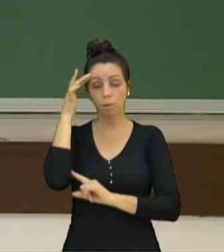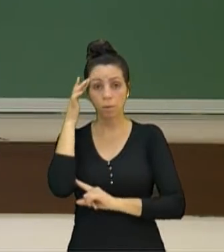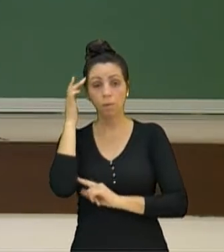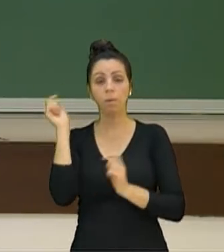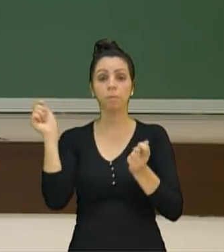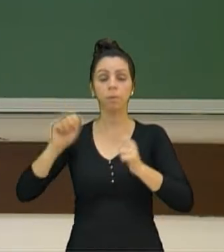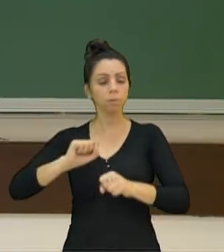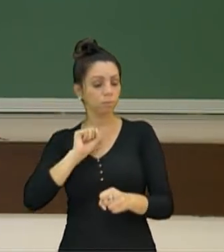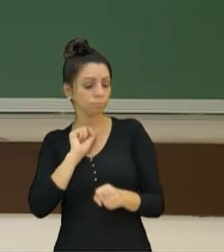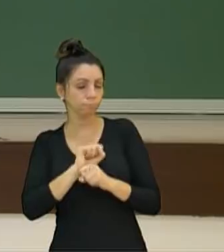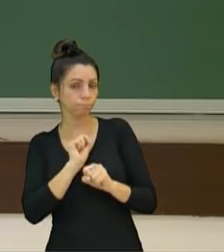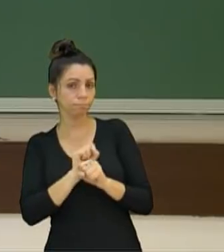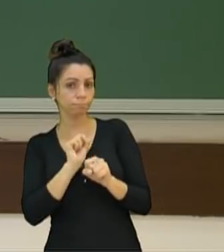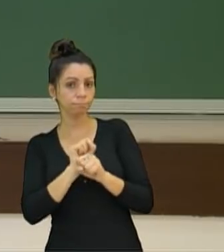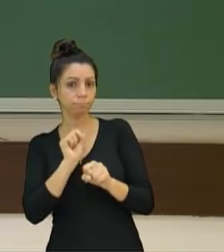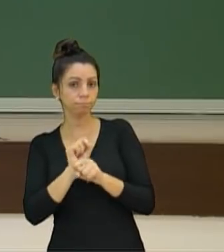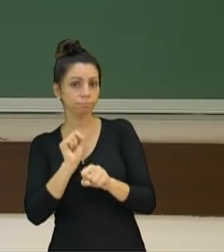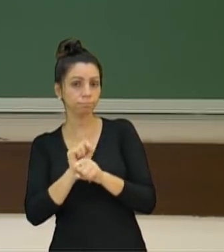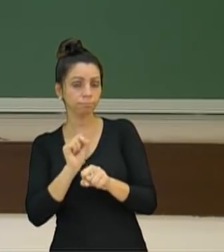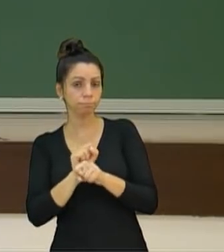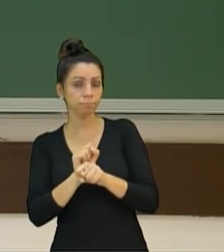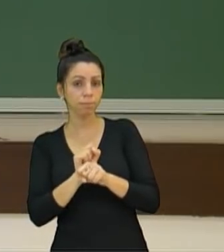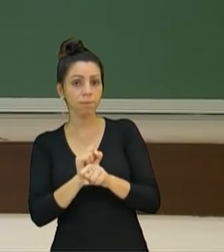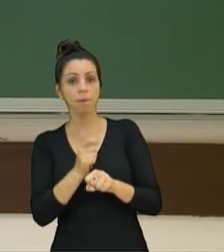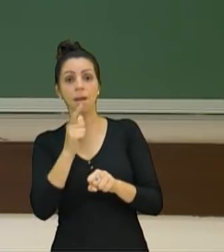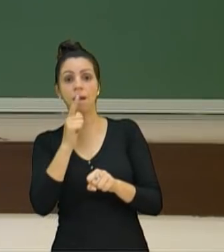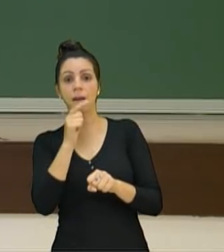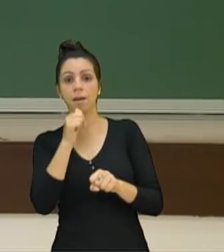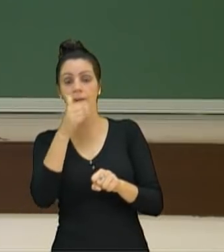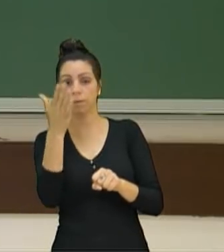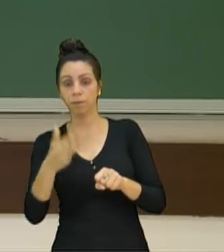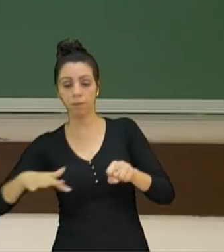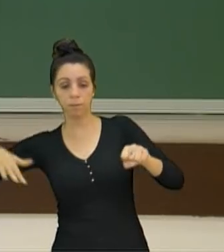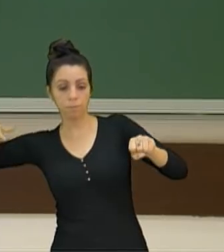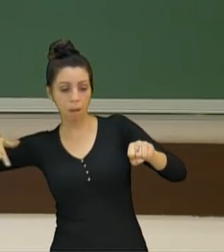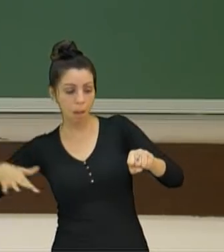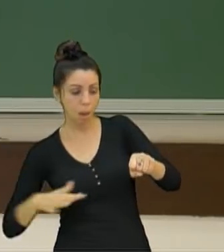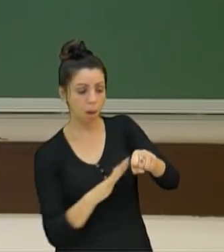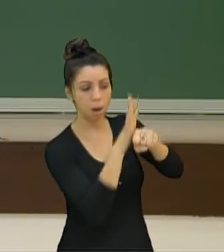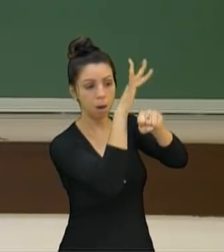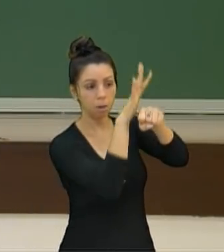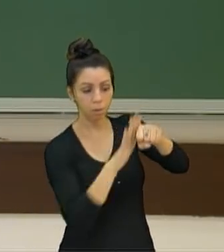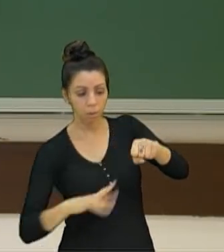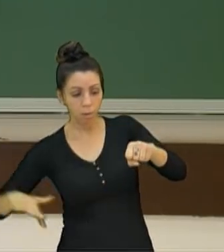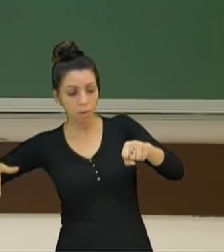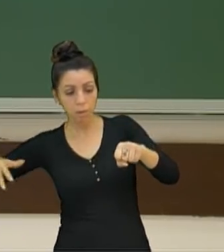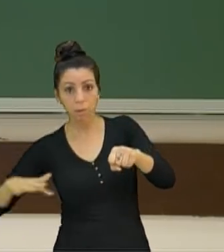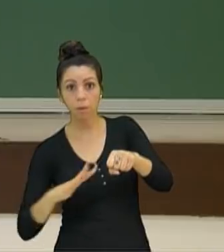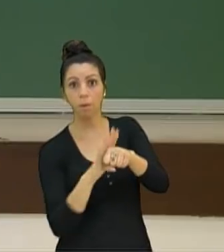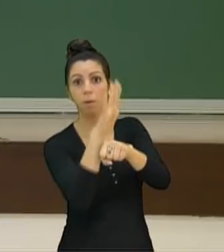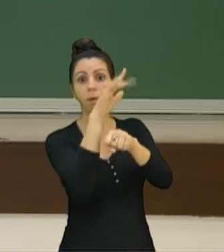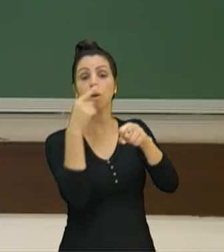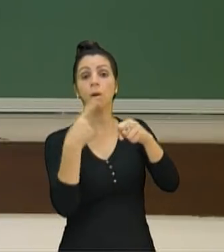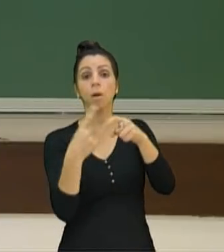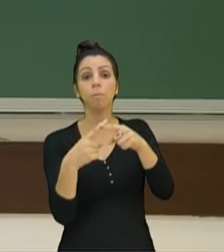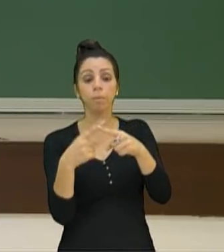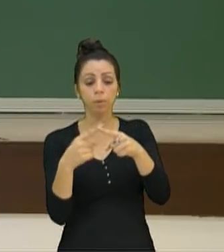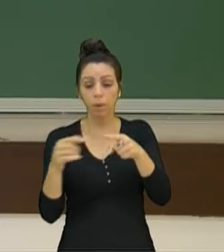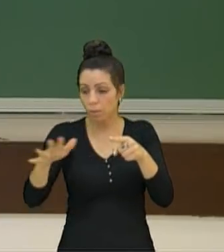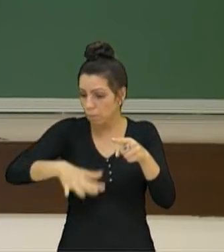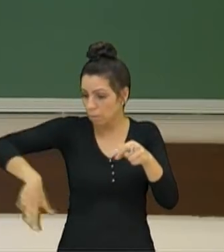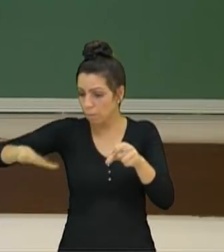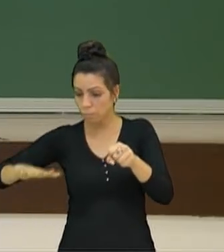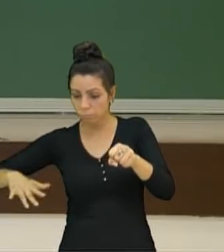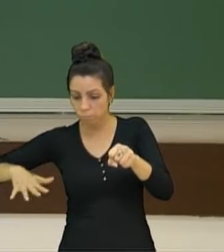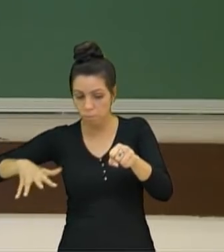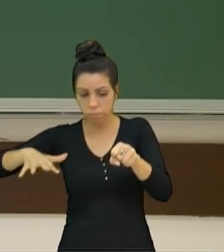até esperar a onda entrar na garganta para que aquele espaço fique mais cheio de água, para